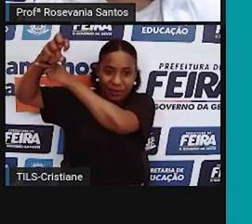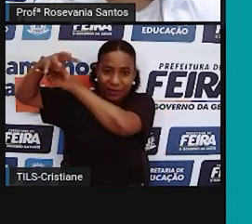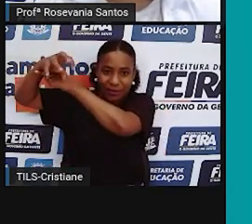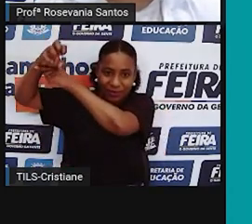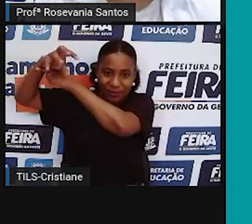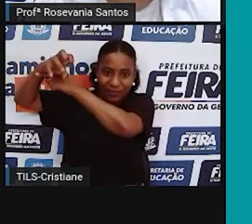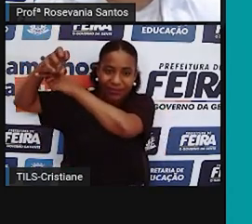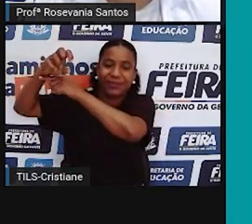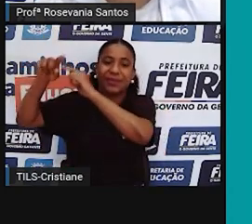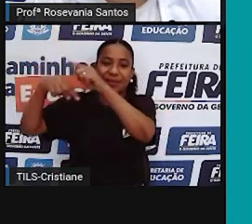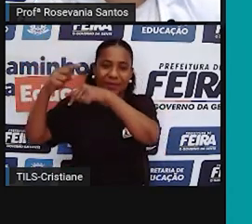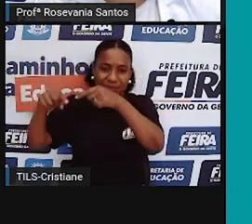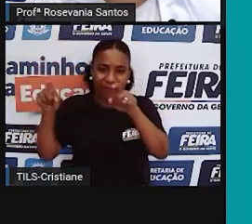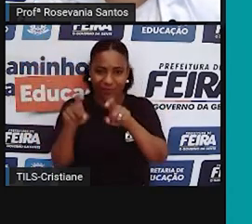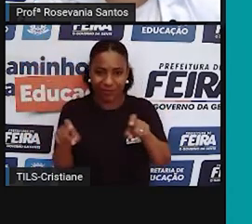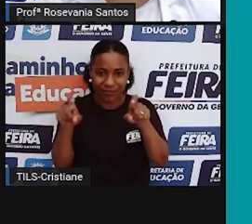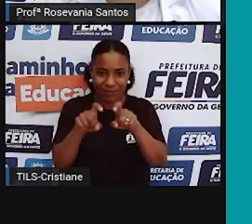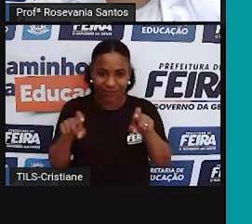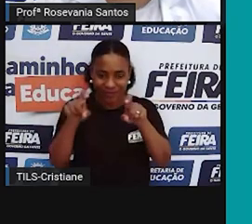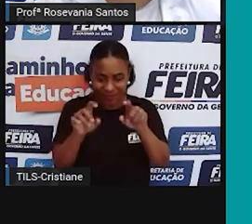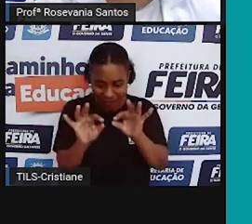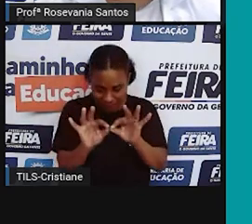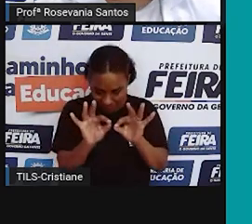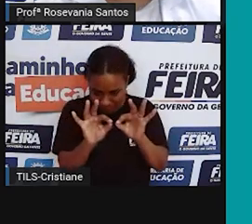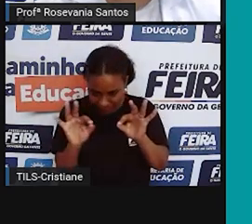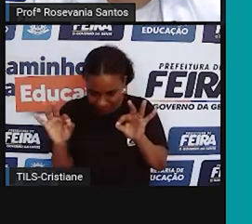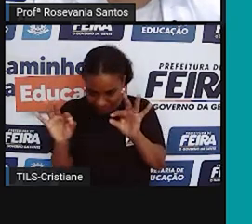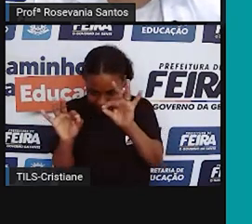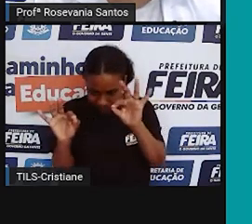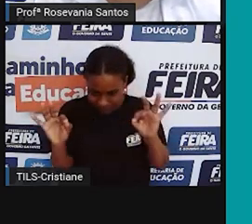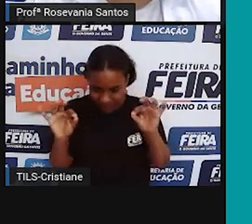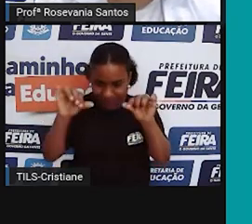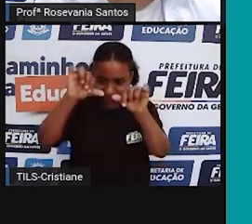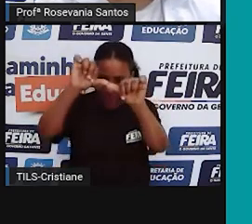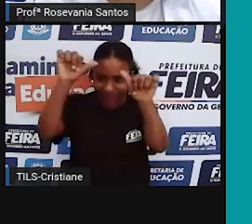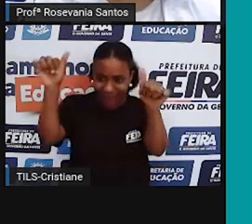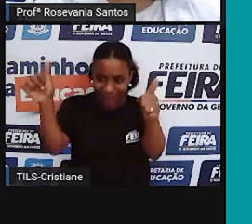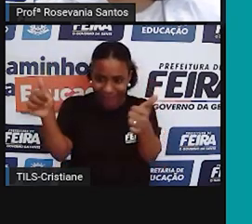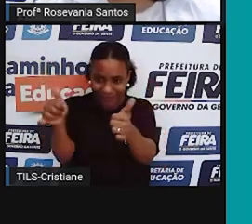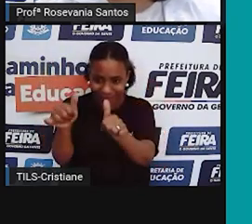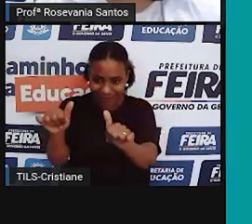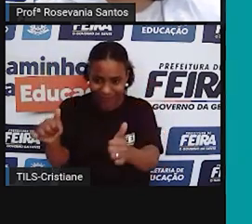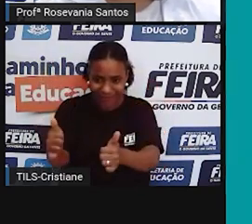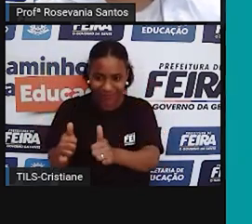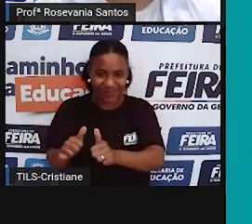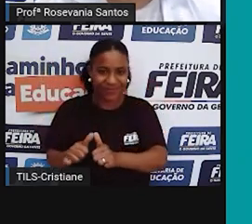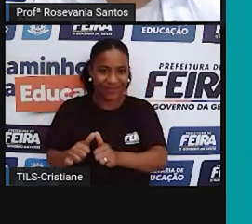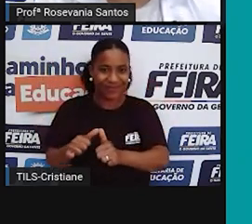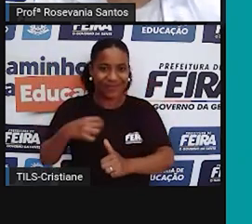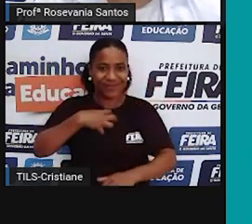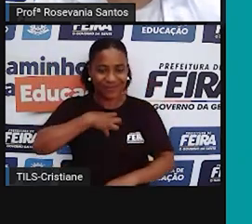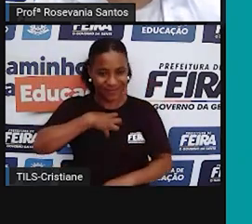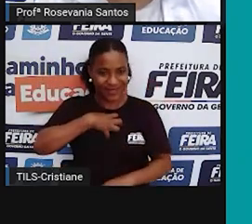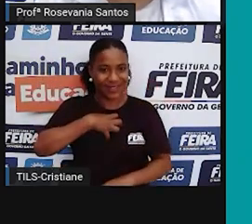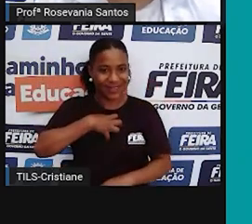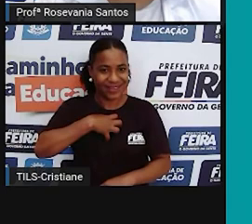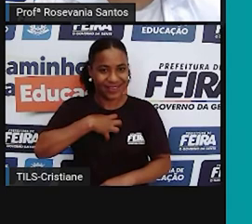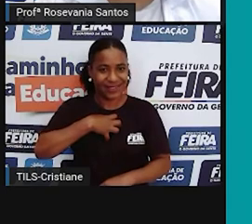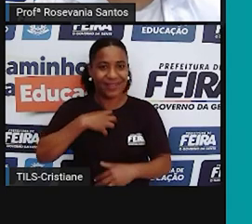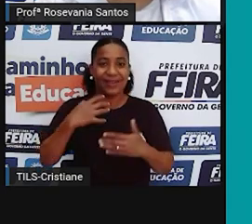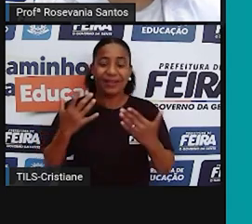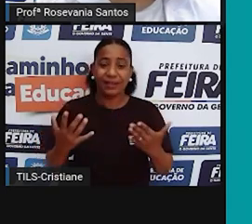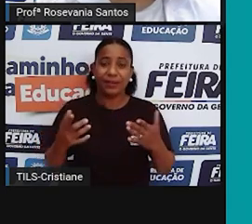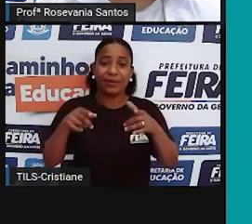faça milimetricamente o desenho ali do mapa. É claro que, pela diferença da escala, eu vou